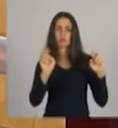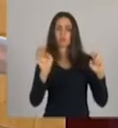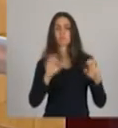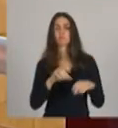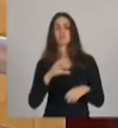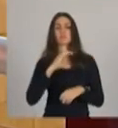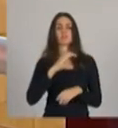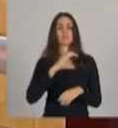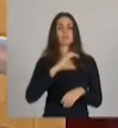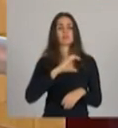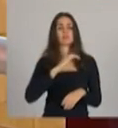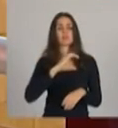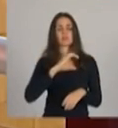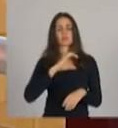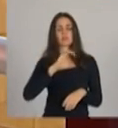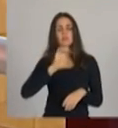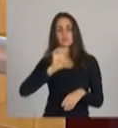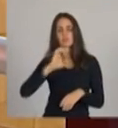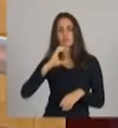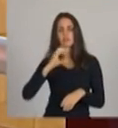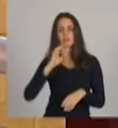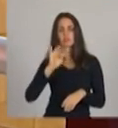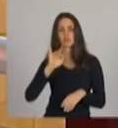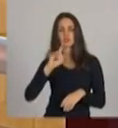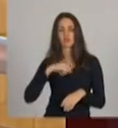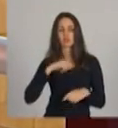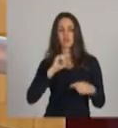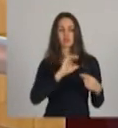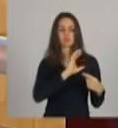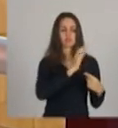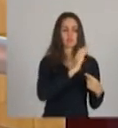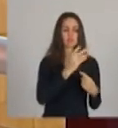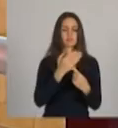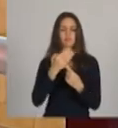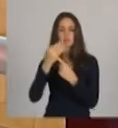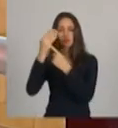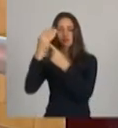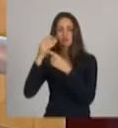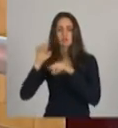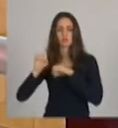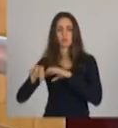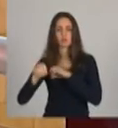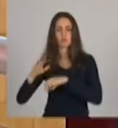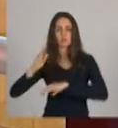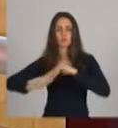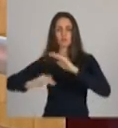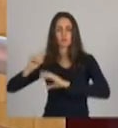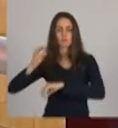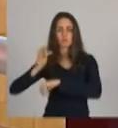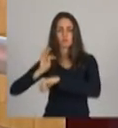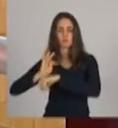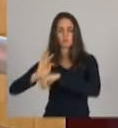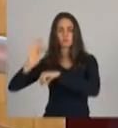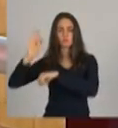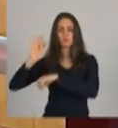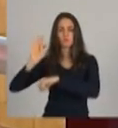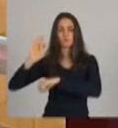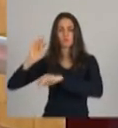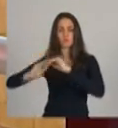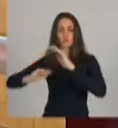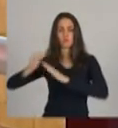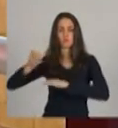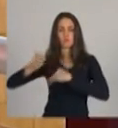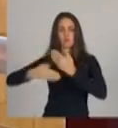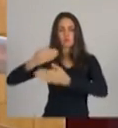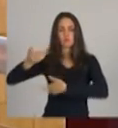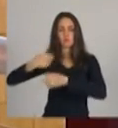SECTIDES, a Secretaria de Estado da Ciência, Tecnologia, Inovação, Educação Profissional e Desenvolvimento Econômico. O